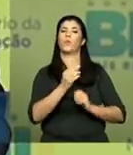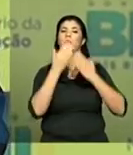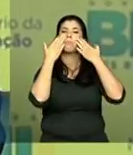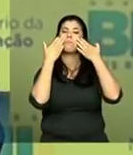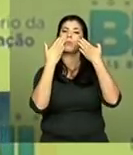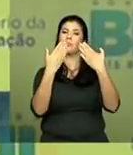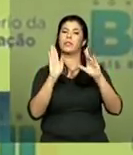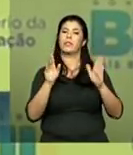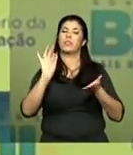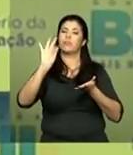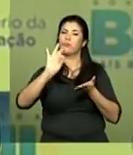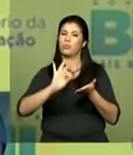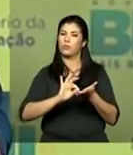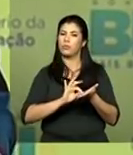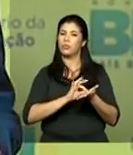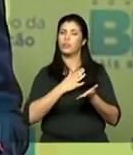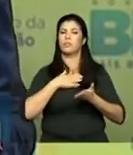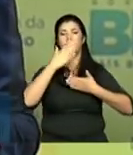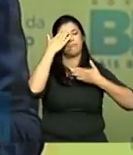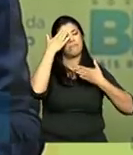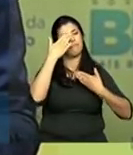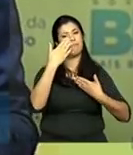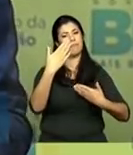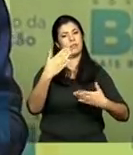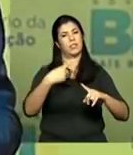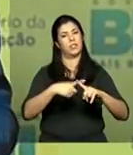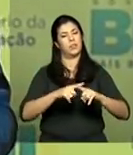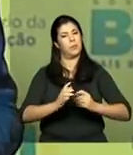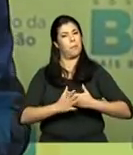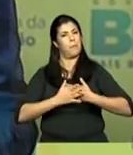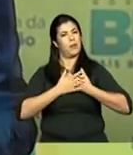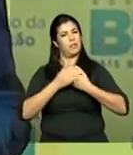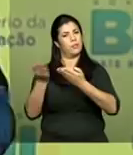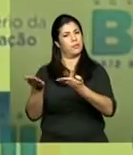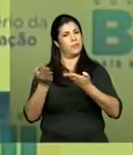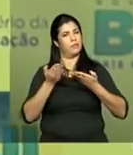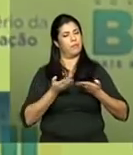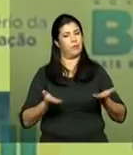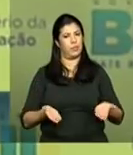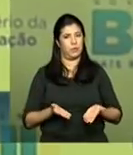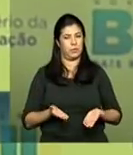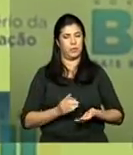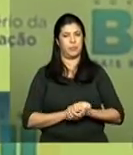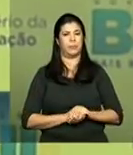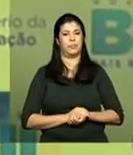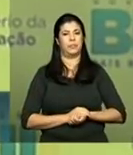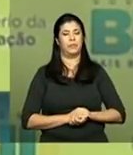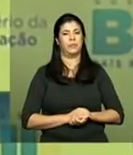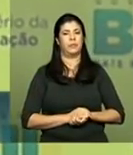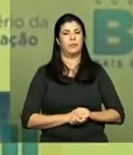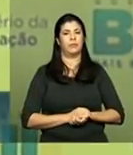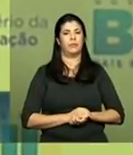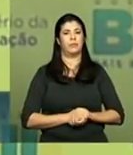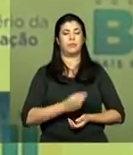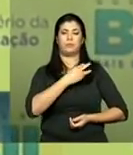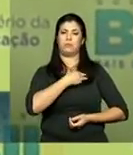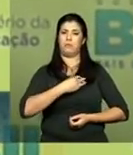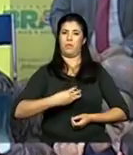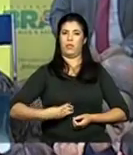Fique já registrada a minha gratidão pelo prestígio da presença. Meu caro ministro